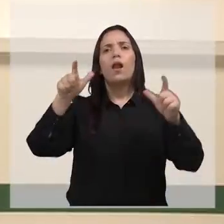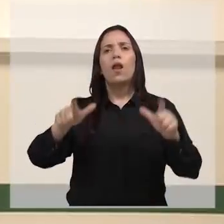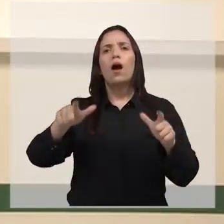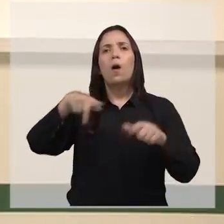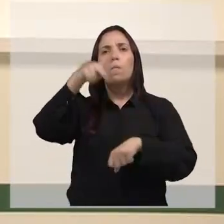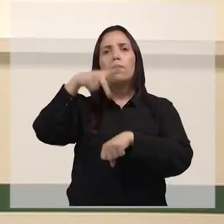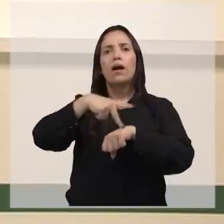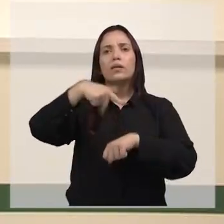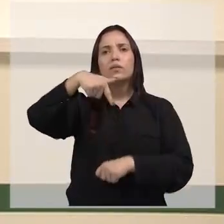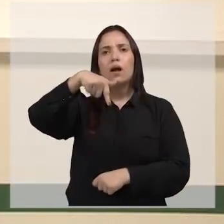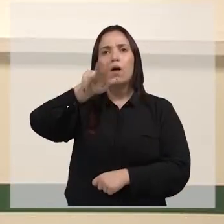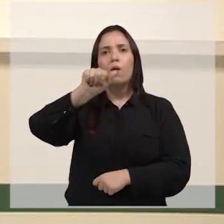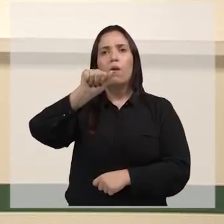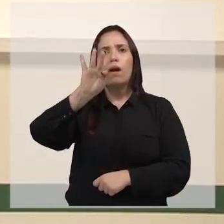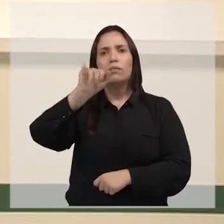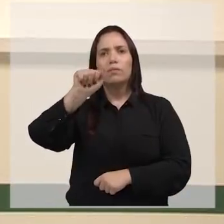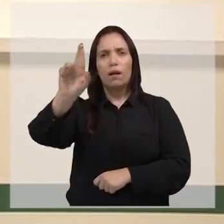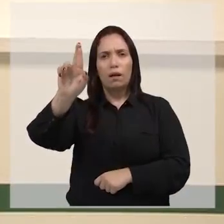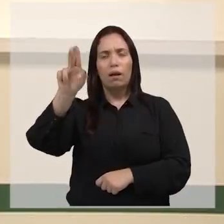Catar. Ou seja,